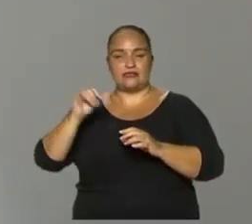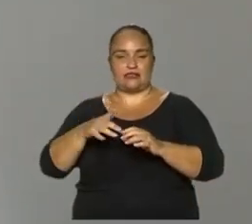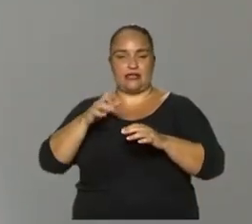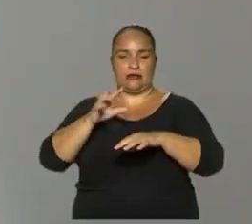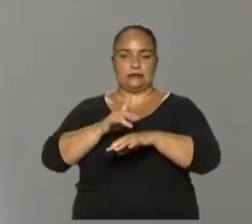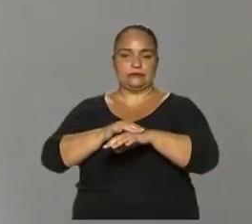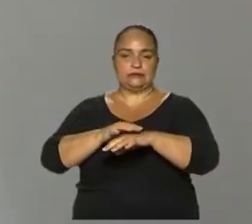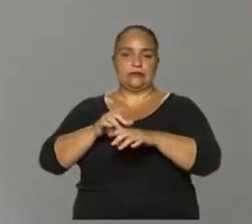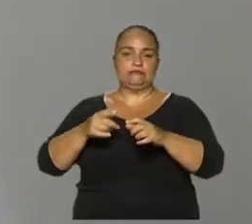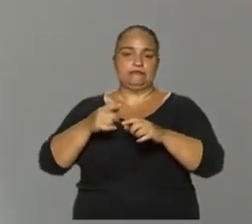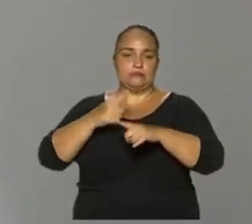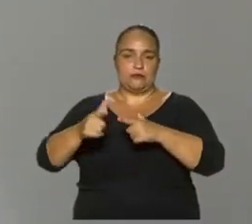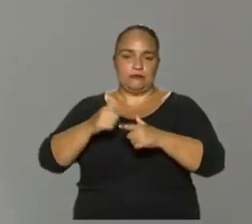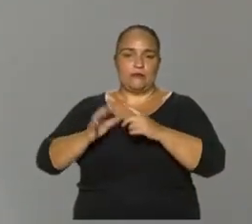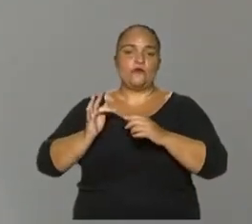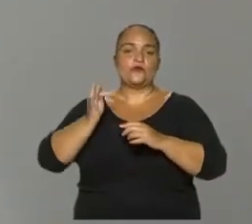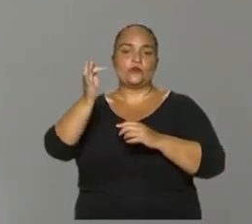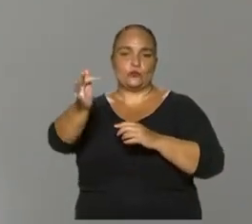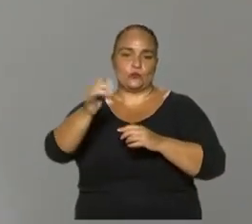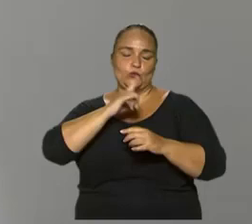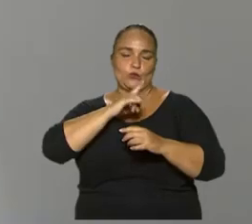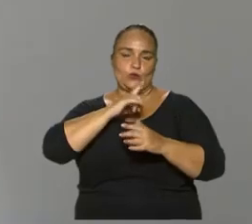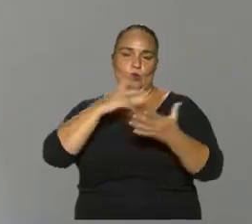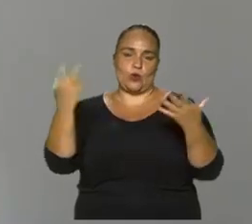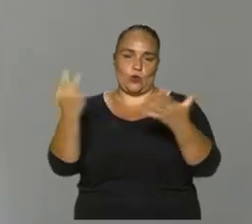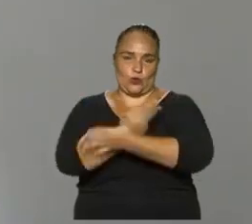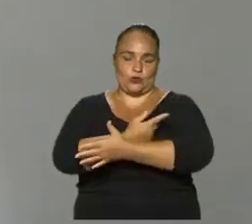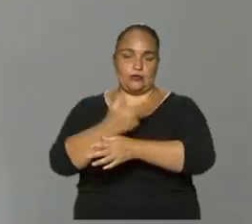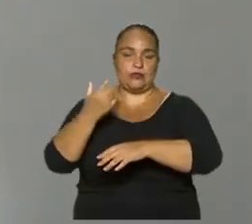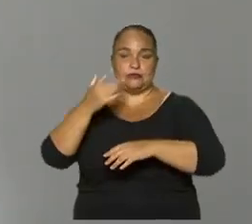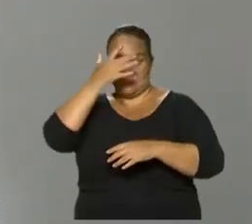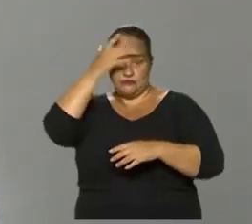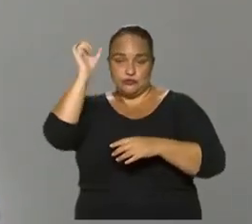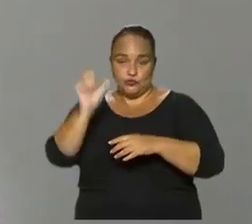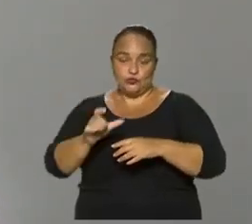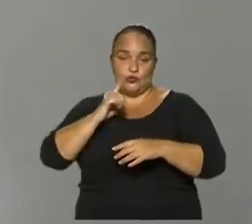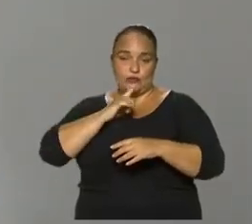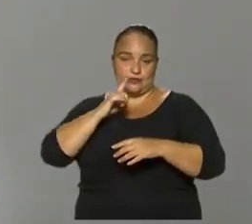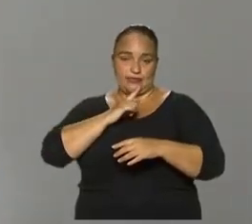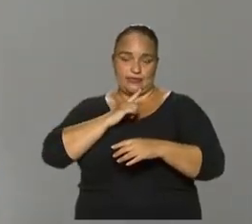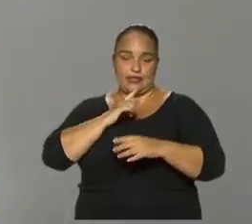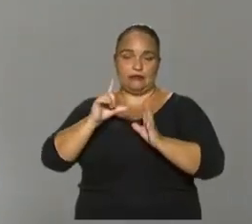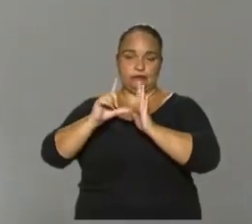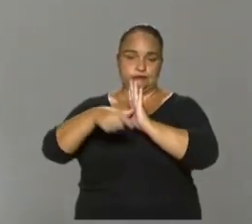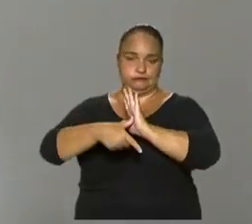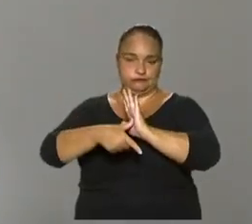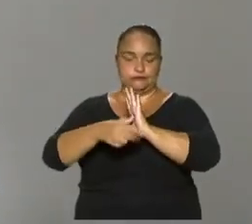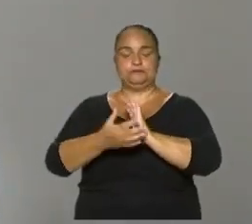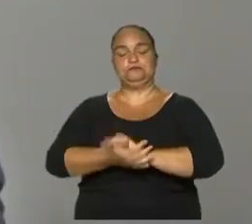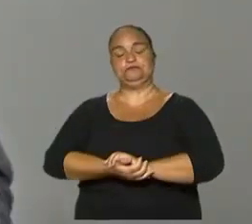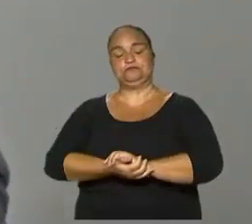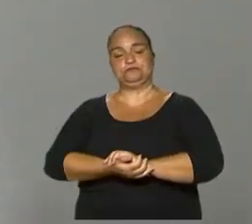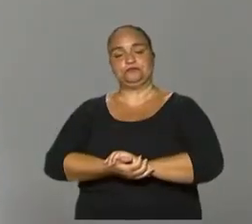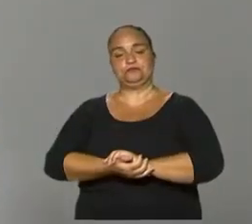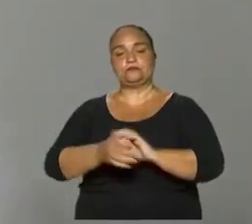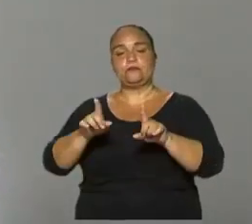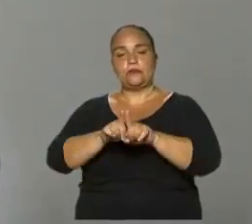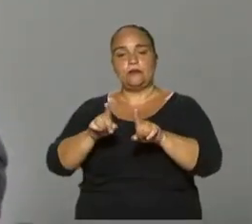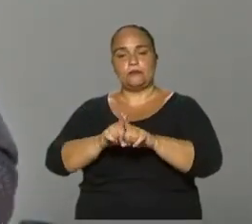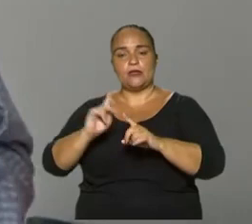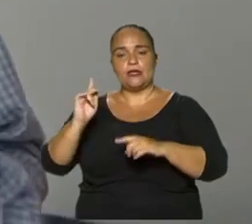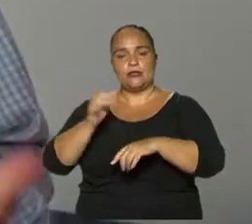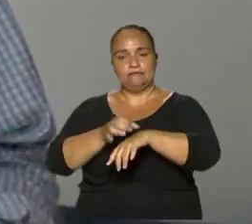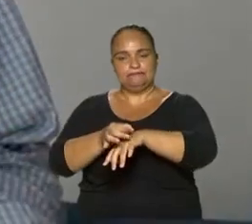que são comuns em pacientes que fazem o diagnóstico tardio. E a hanseníase tem